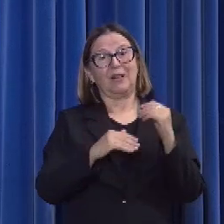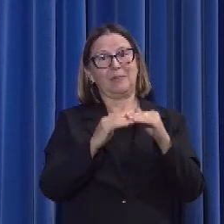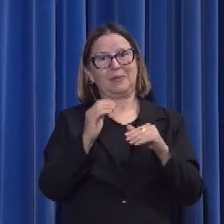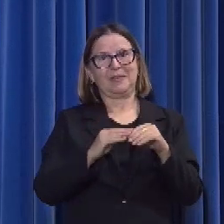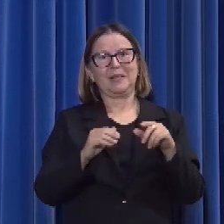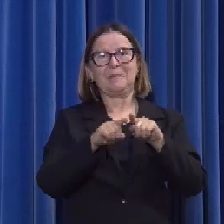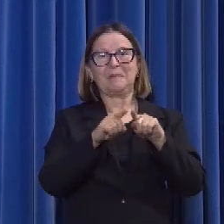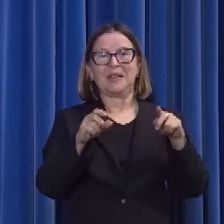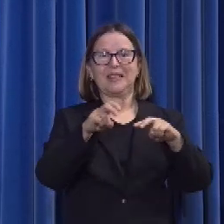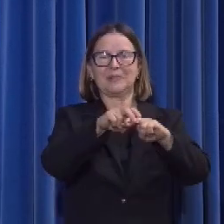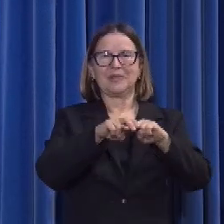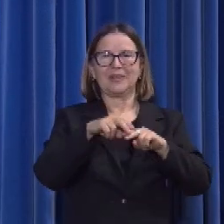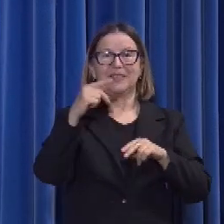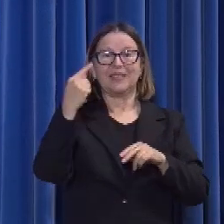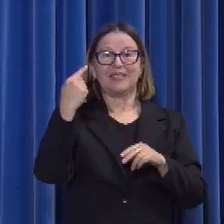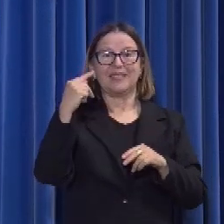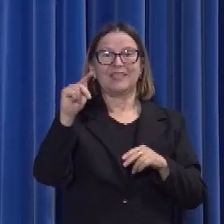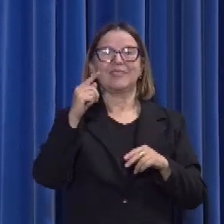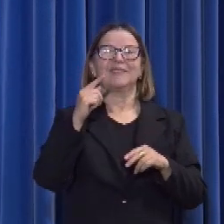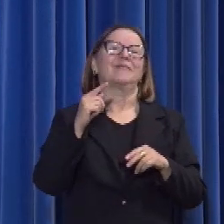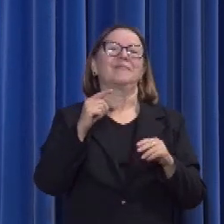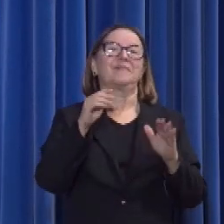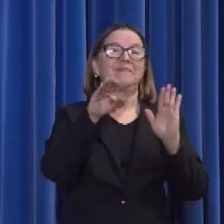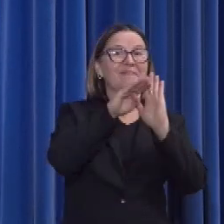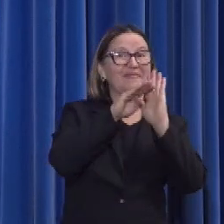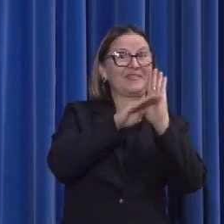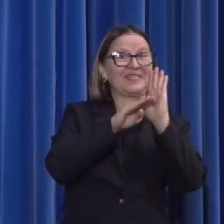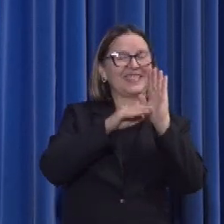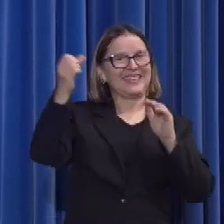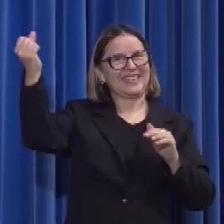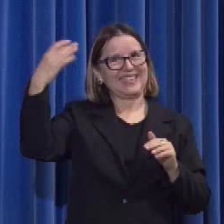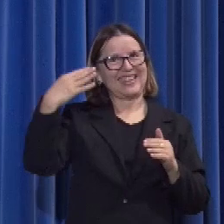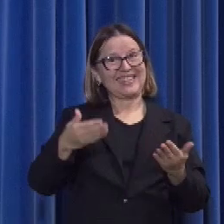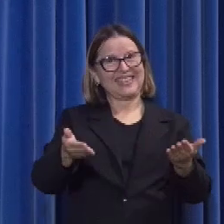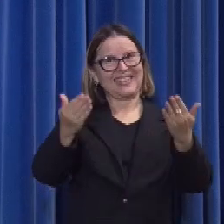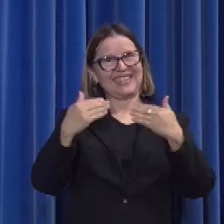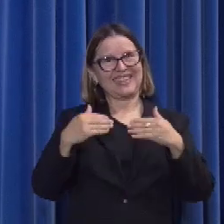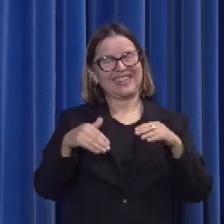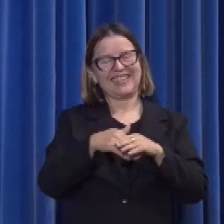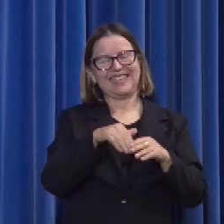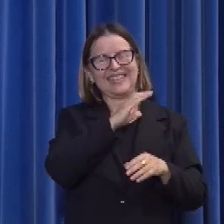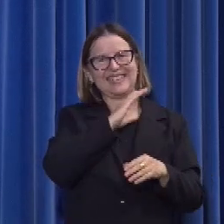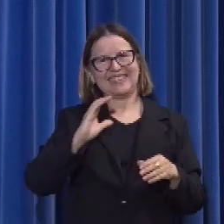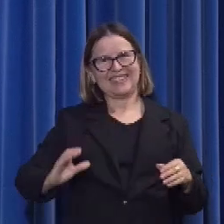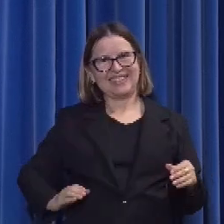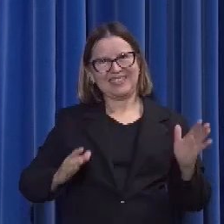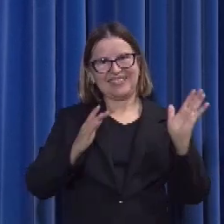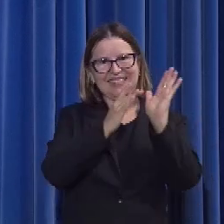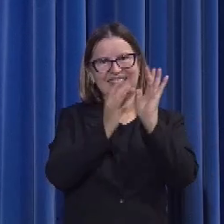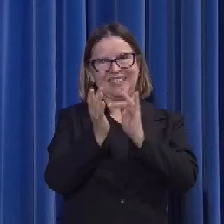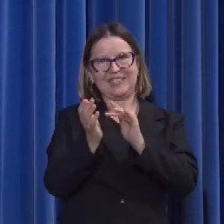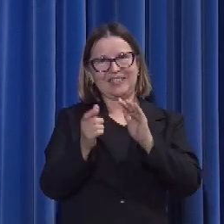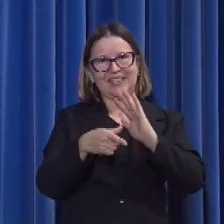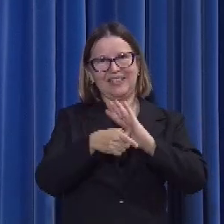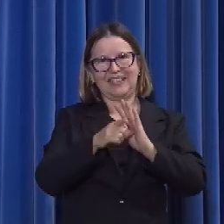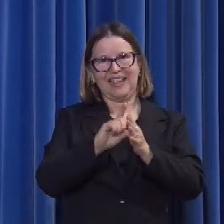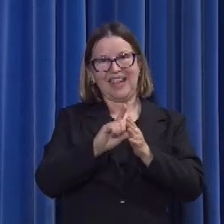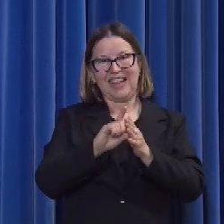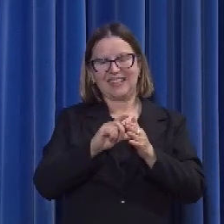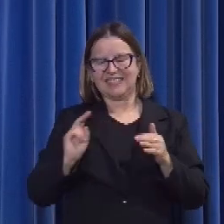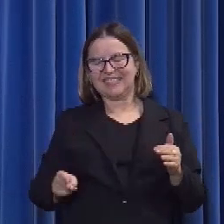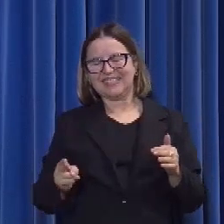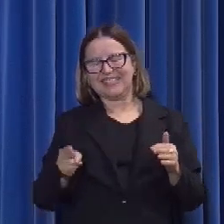determinação e graça, que nos foi dada em Cristo Jesus antes dos tempos eternos.